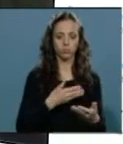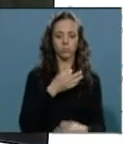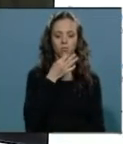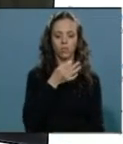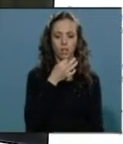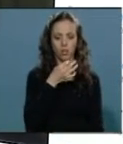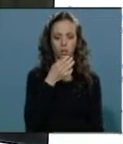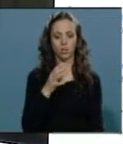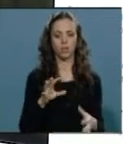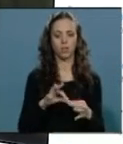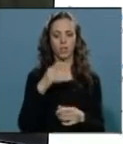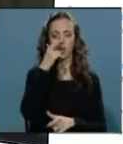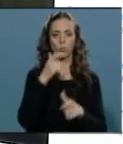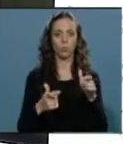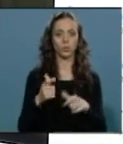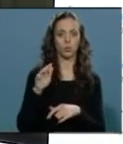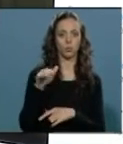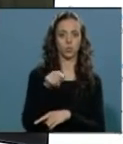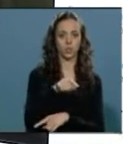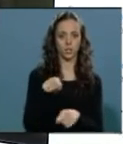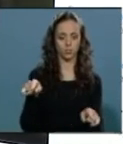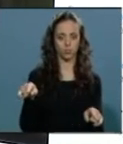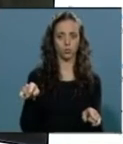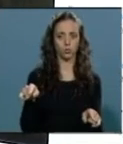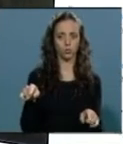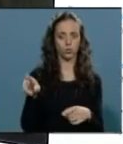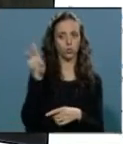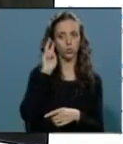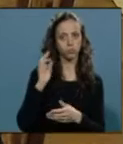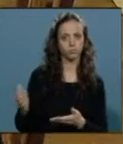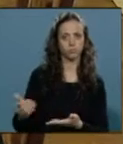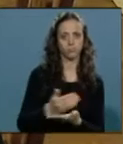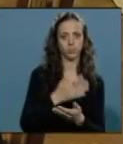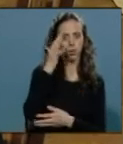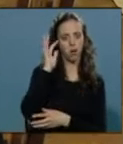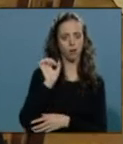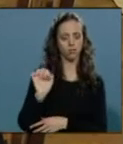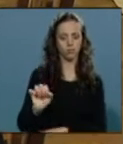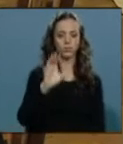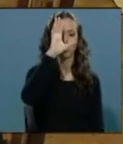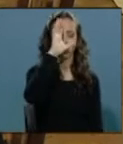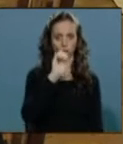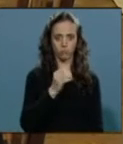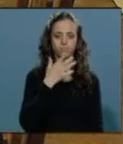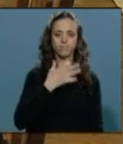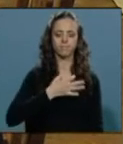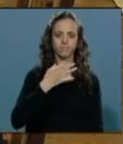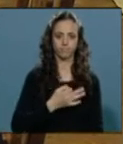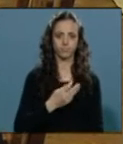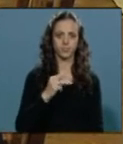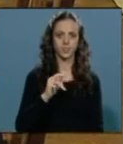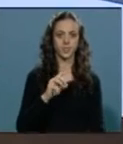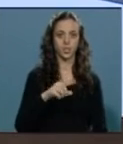falar com a população do Porto Santo para ouvirmos as vossas sugestões. O governo confirma que em apenas